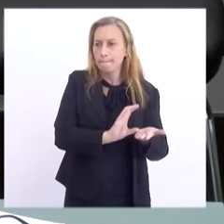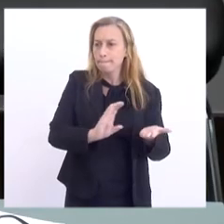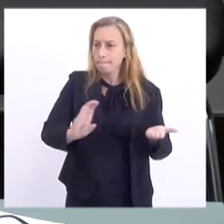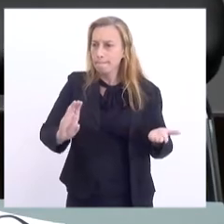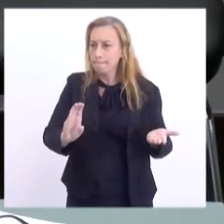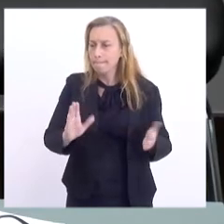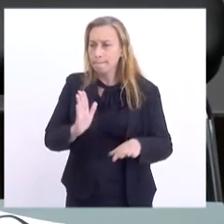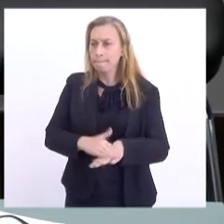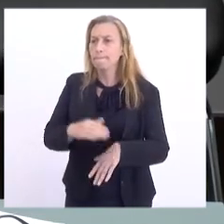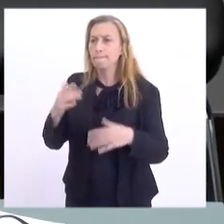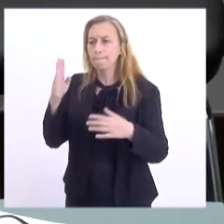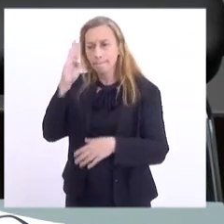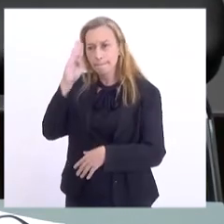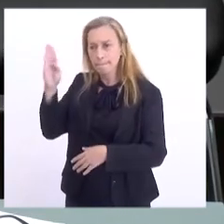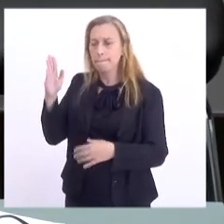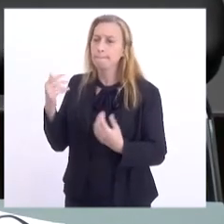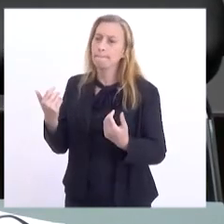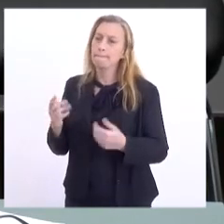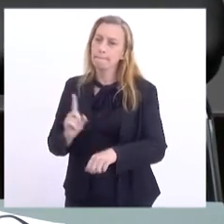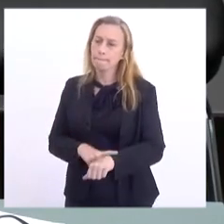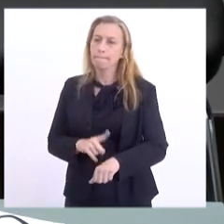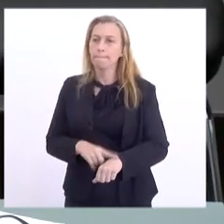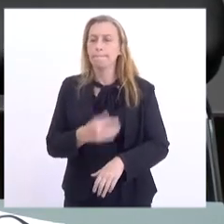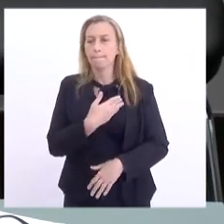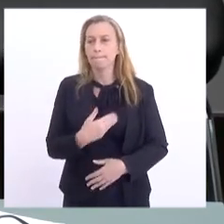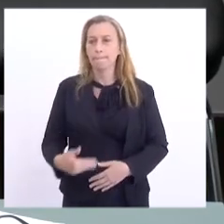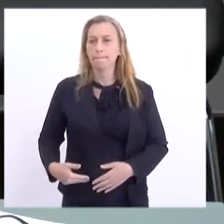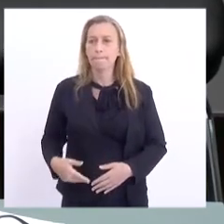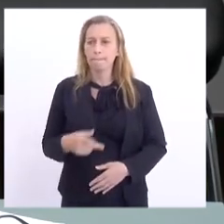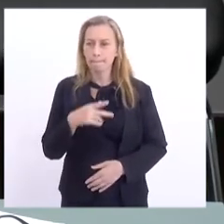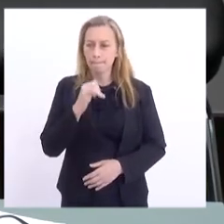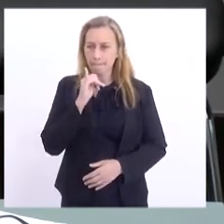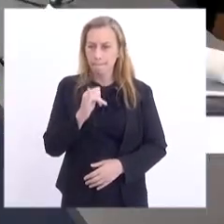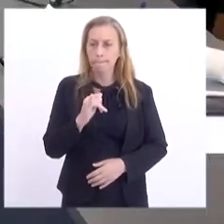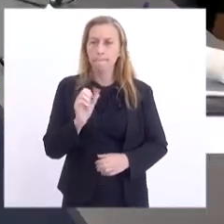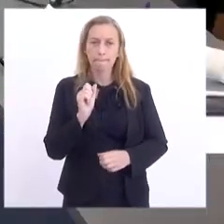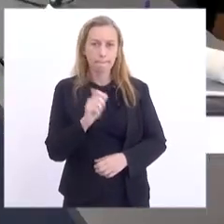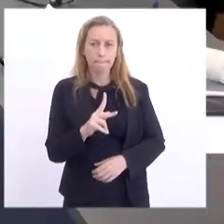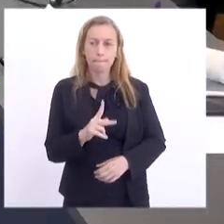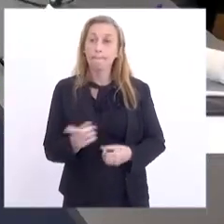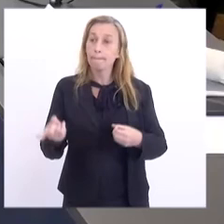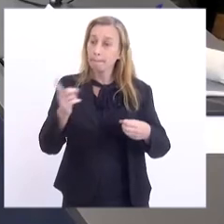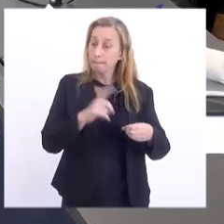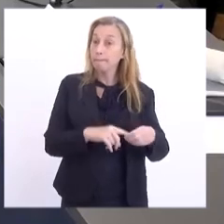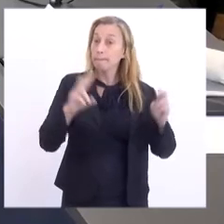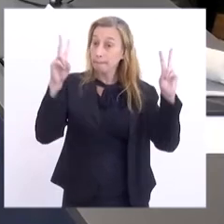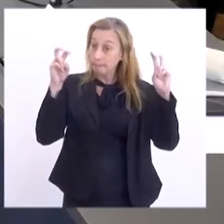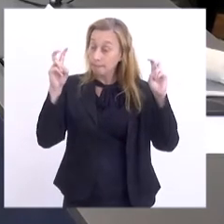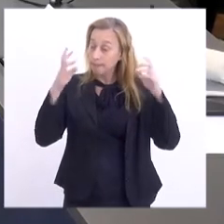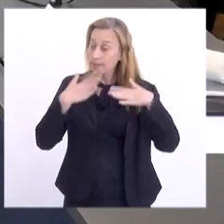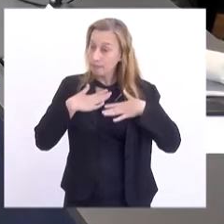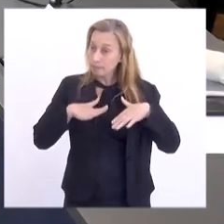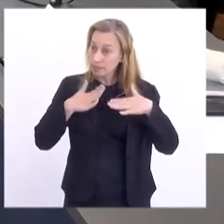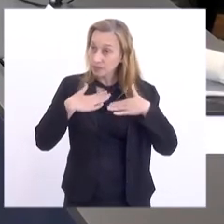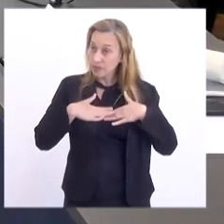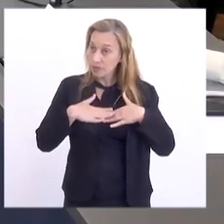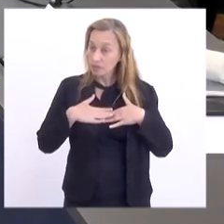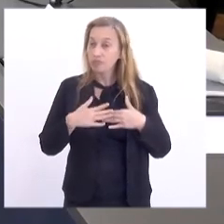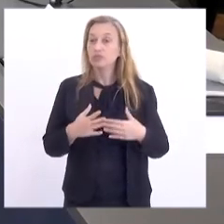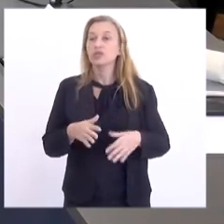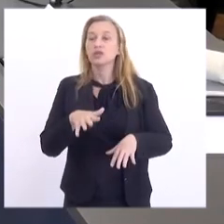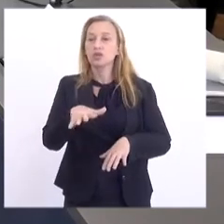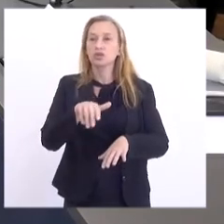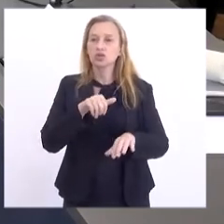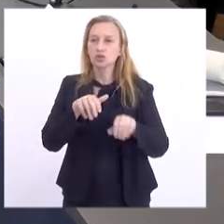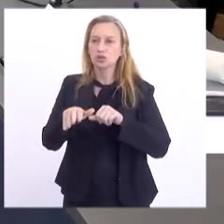no momento foi essa atualização foi dado pelo governo ok a gente vai voltar esse tema com calma quando